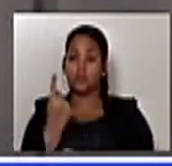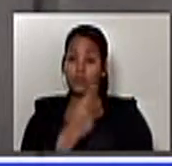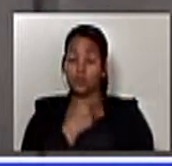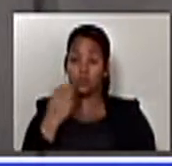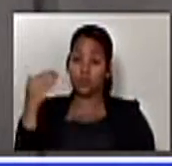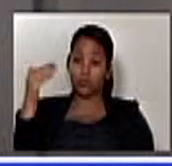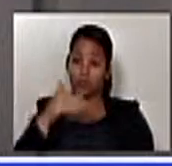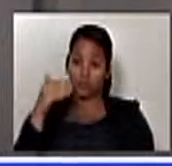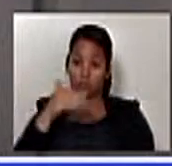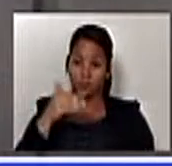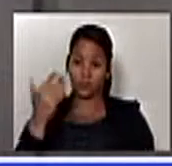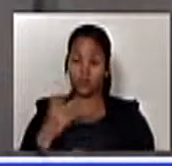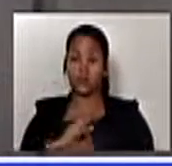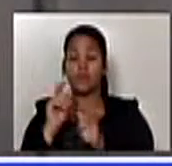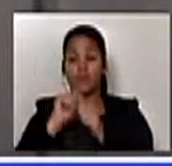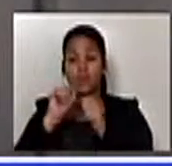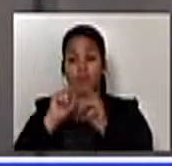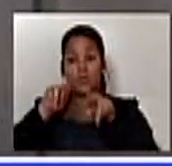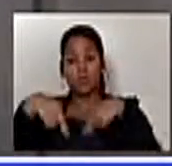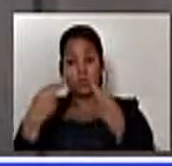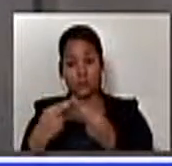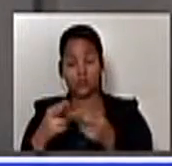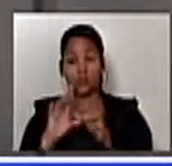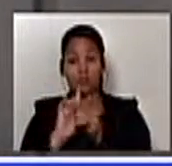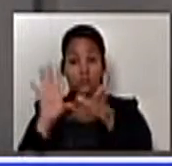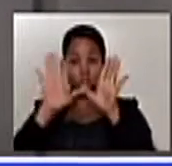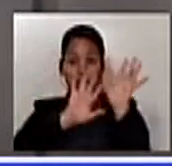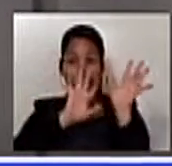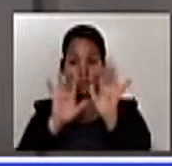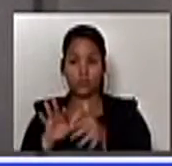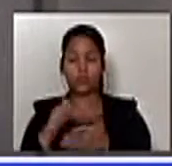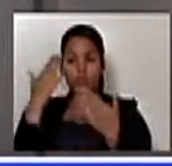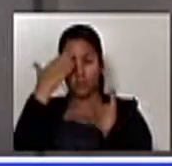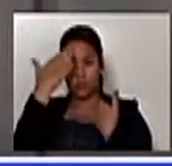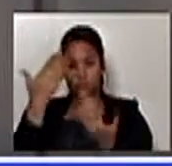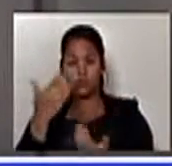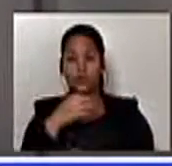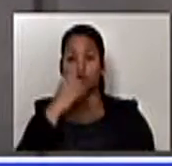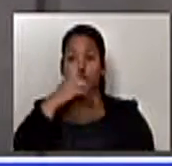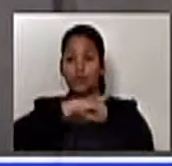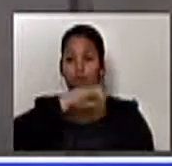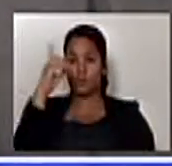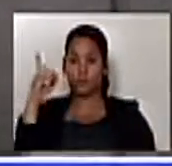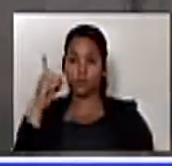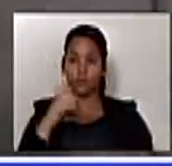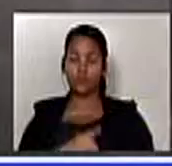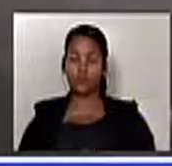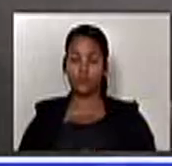realizar mais uma sessão ordinária, uma sessão pública. Muito obrigado e um bom dia a todos.